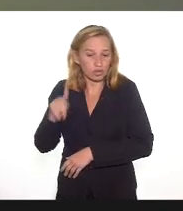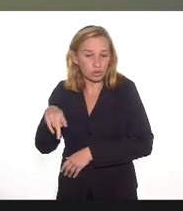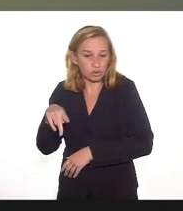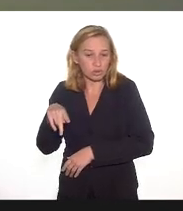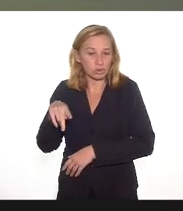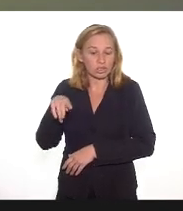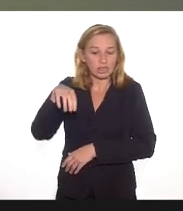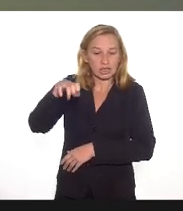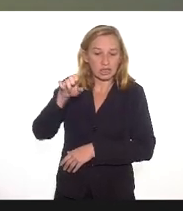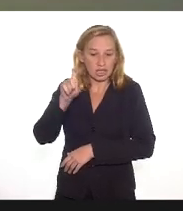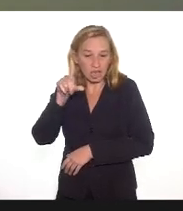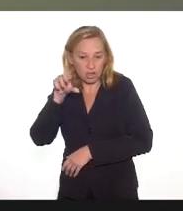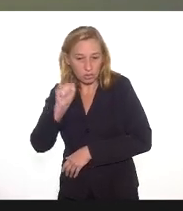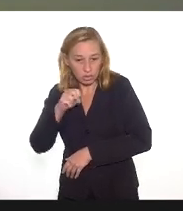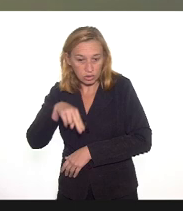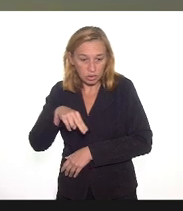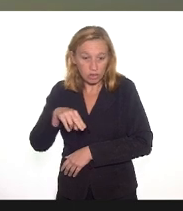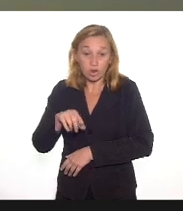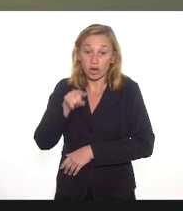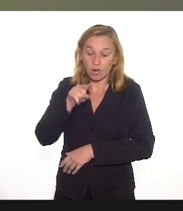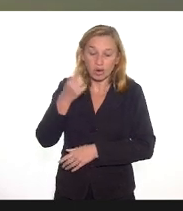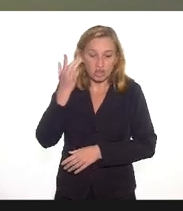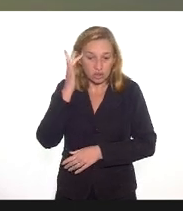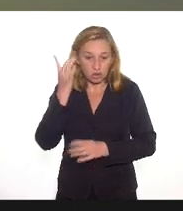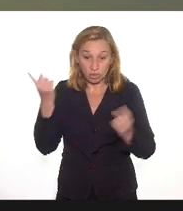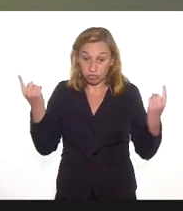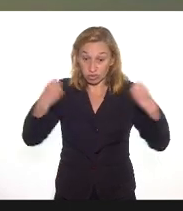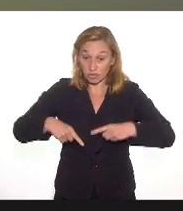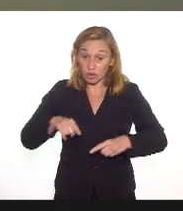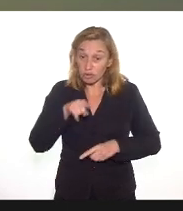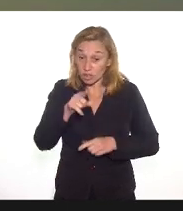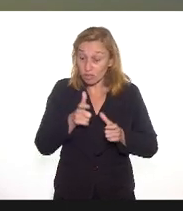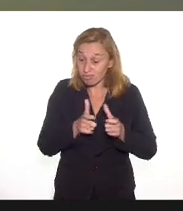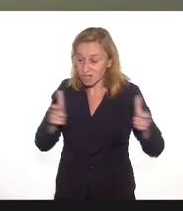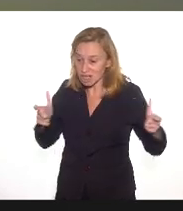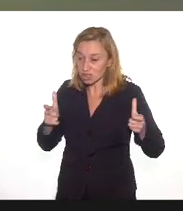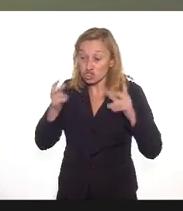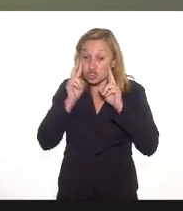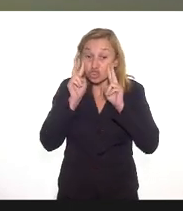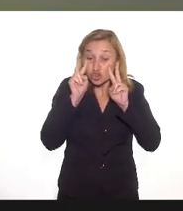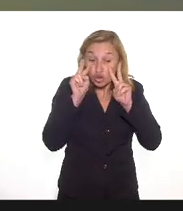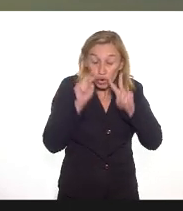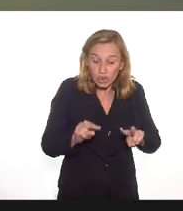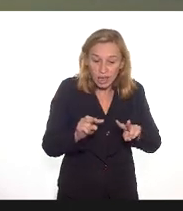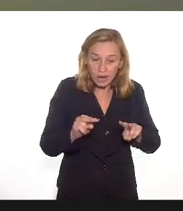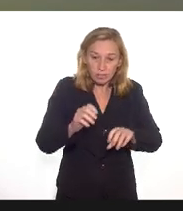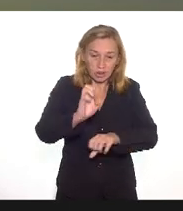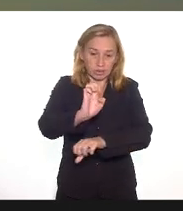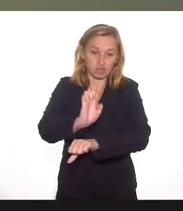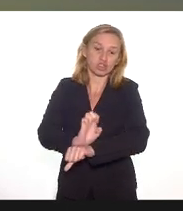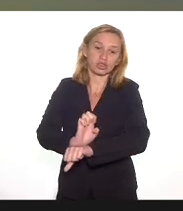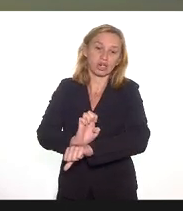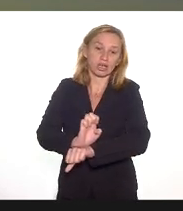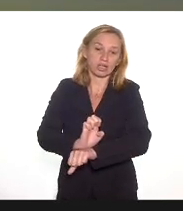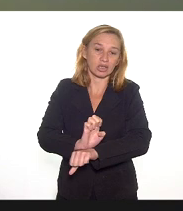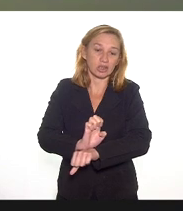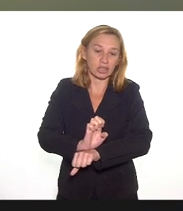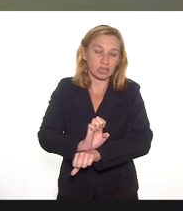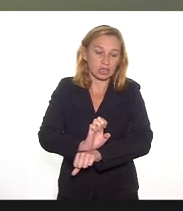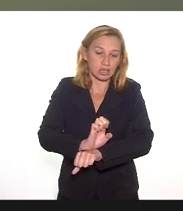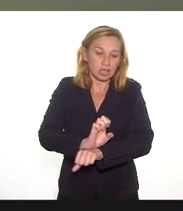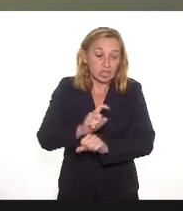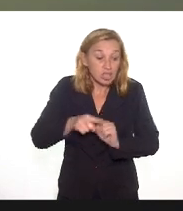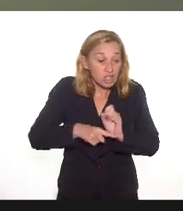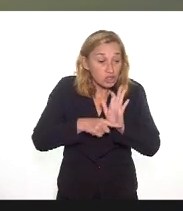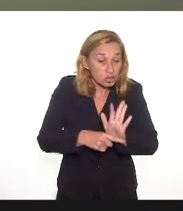Nelson Rocha, porque acho que esse é o seu grande desafio. O desafio de olhar para esse Estado, né, de contribuir